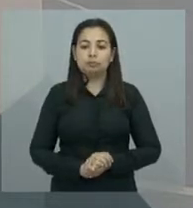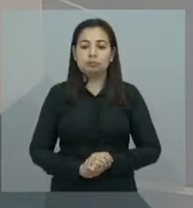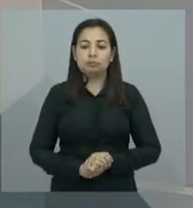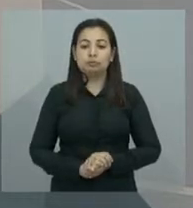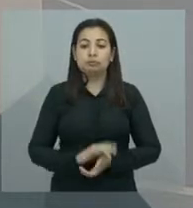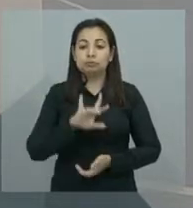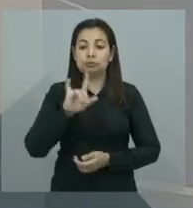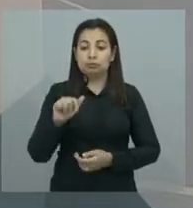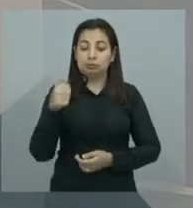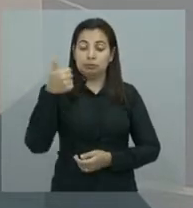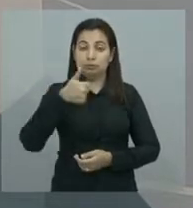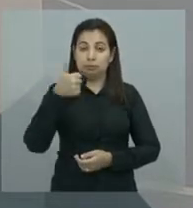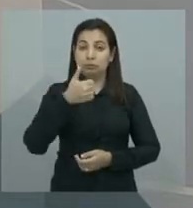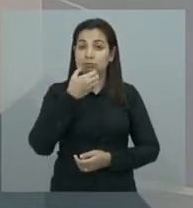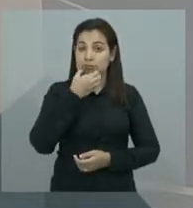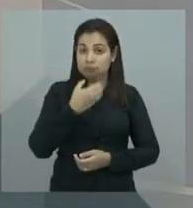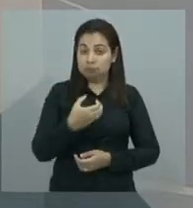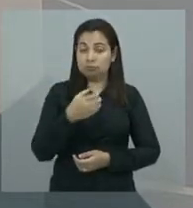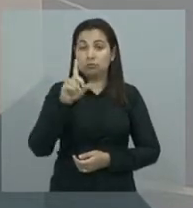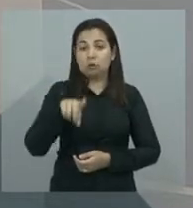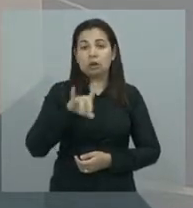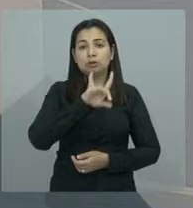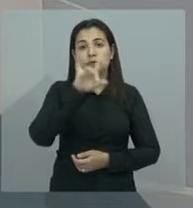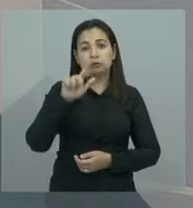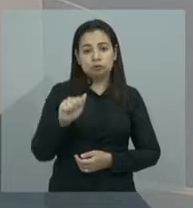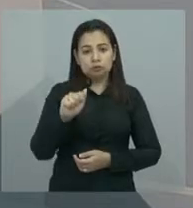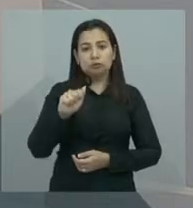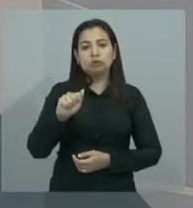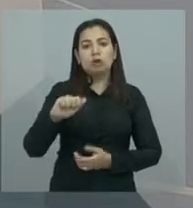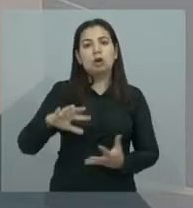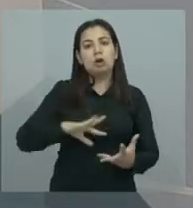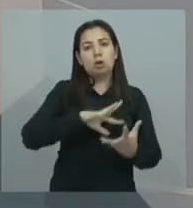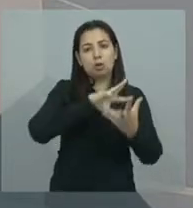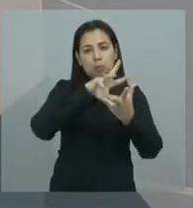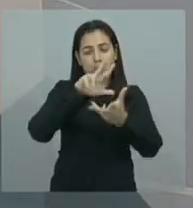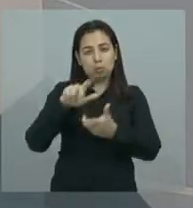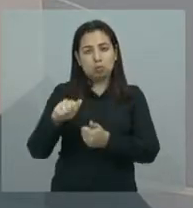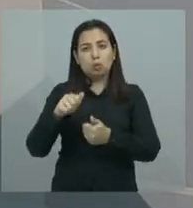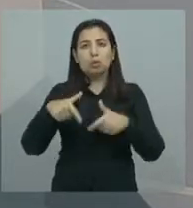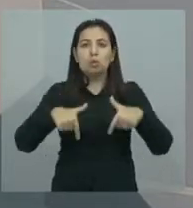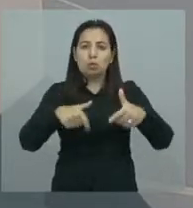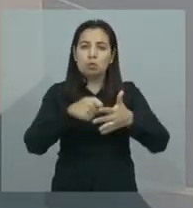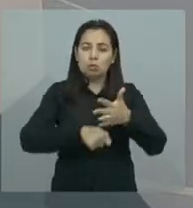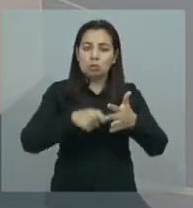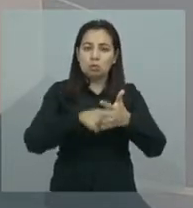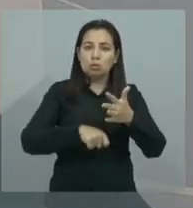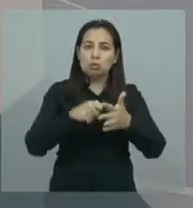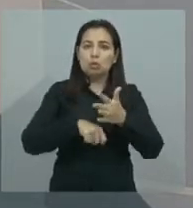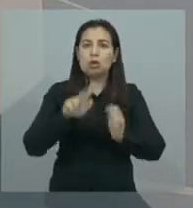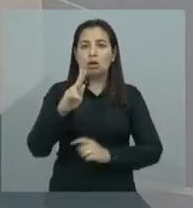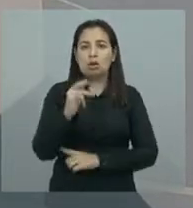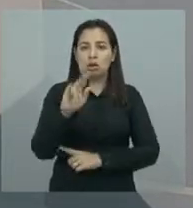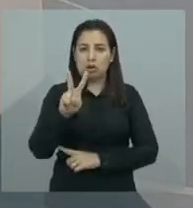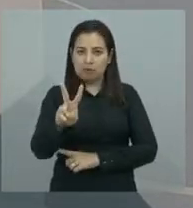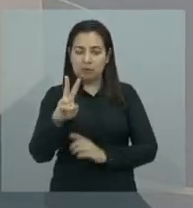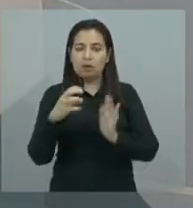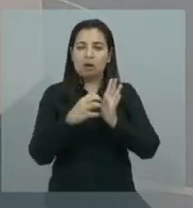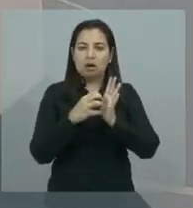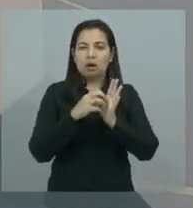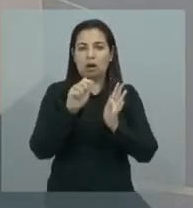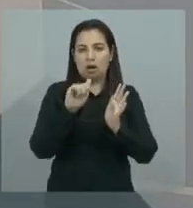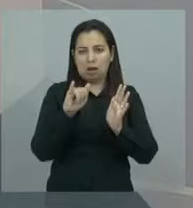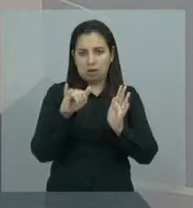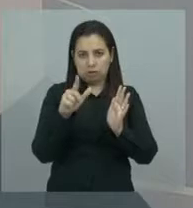dia 1º de dezembro é o Dia Mundial de Luta contra HIV/AIDS. E também o mês de dezembro é